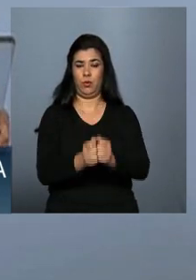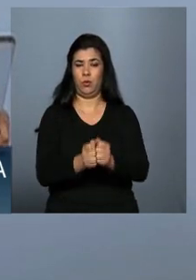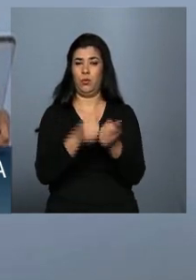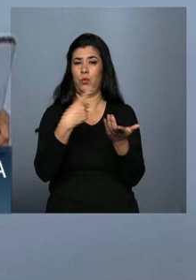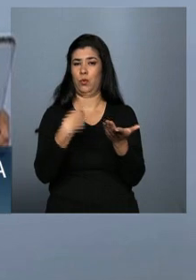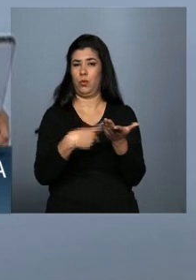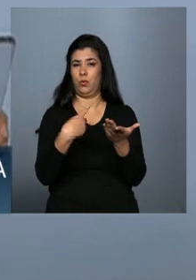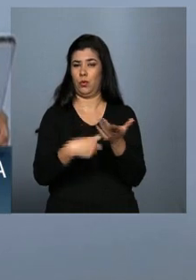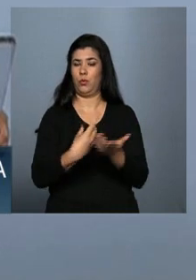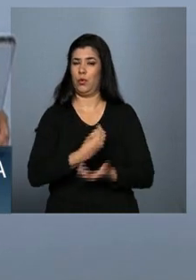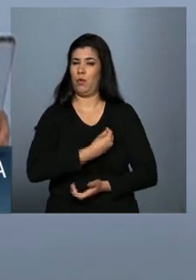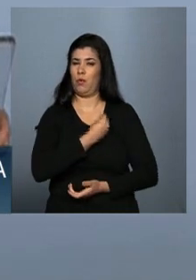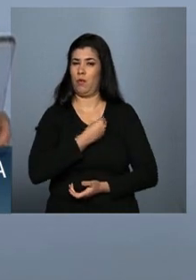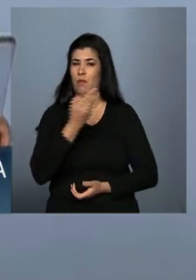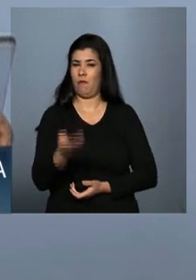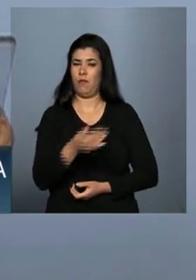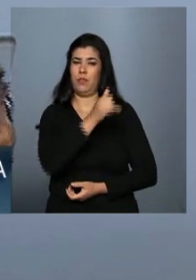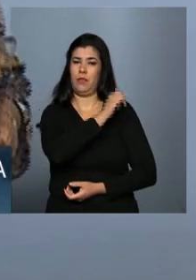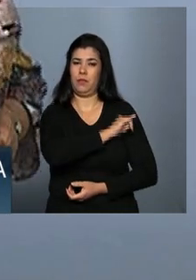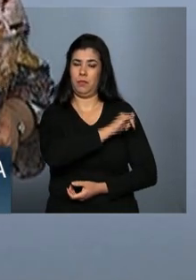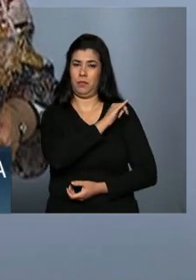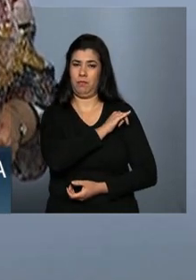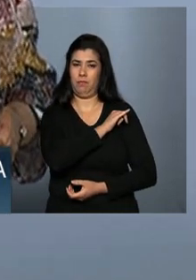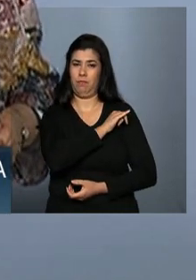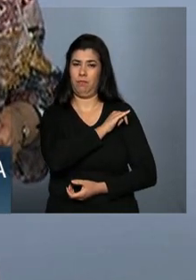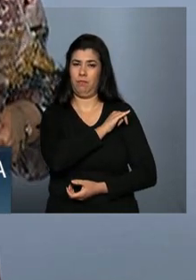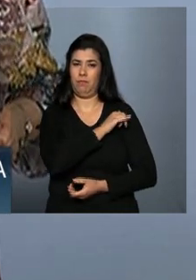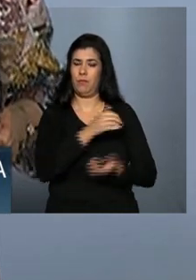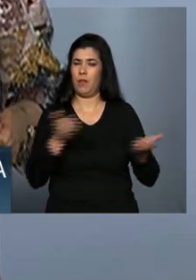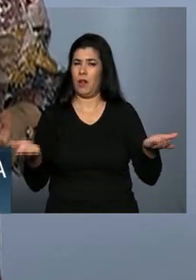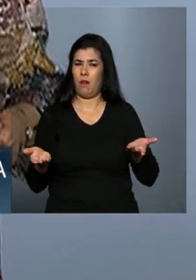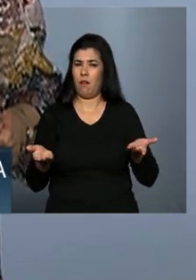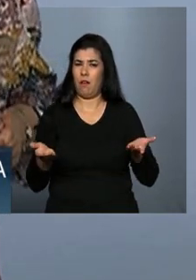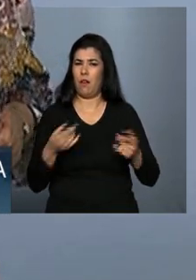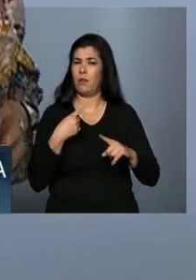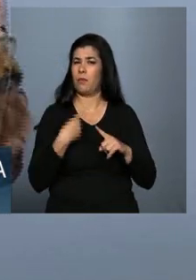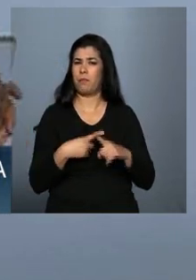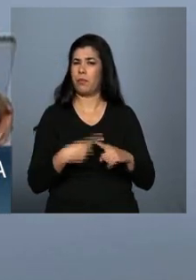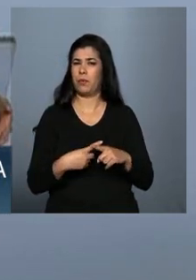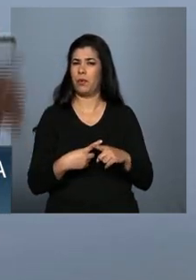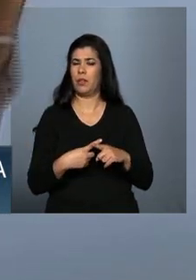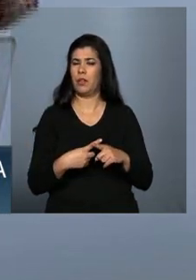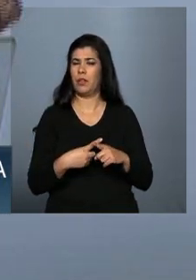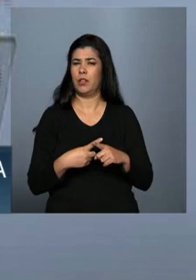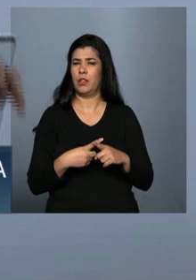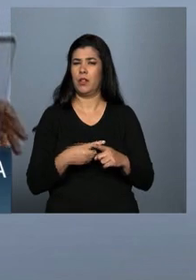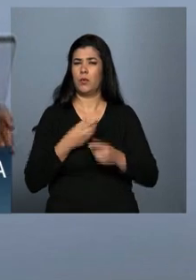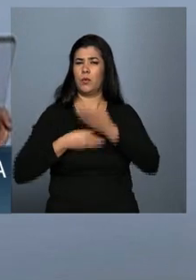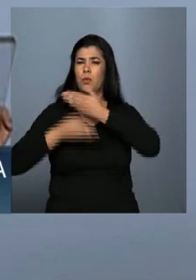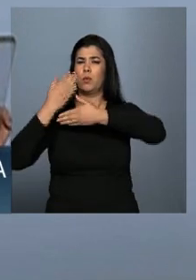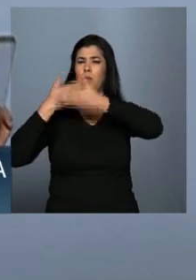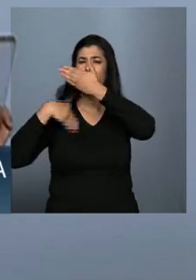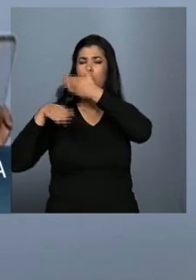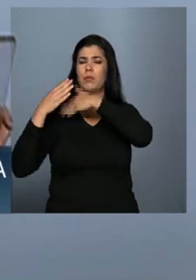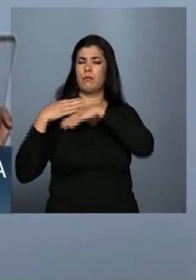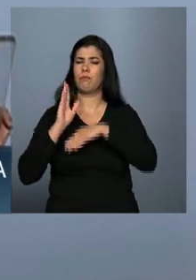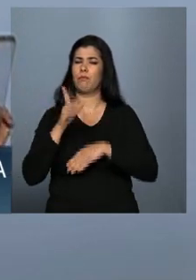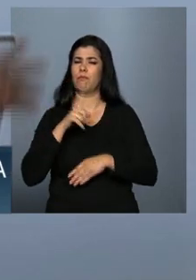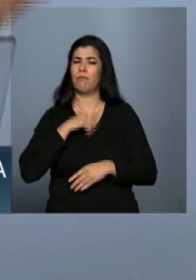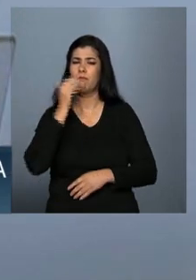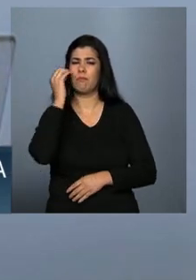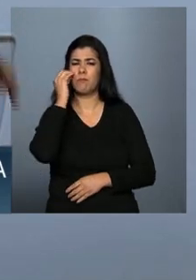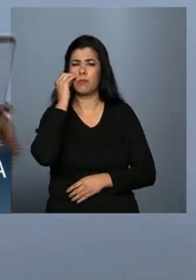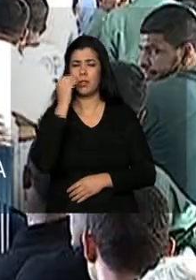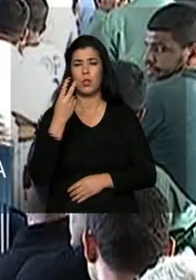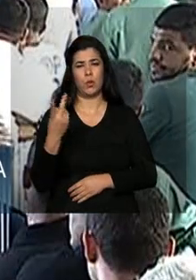comprometidos com a vida aqui do Rio de Janeiro. Agora, Pezão, e tudo isso por quê? Porque lá atrás, Pezão, eu